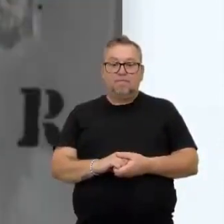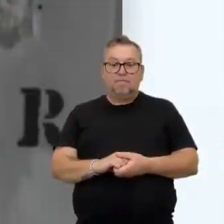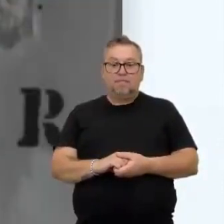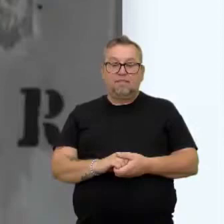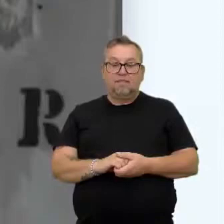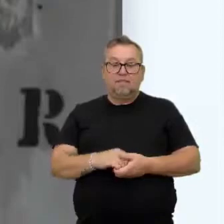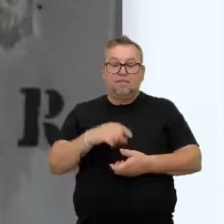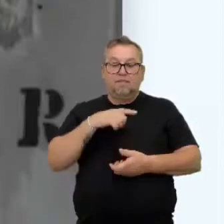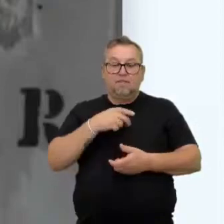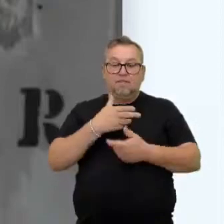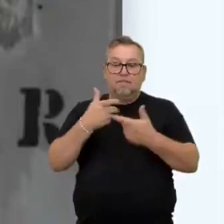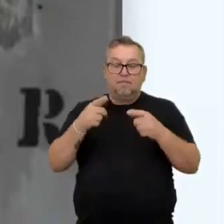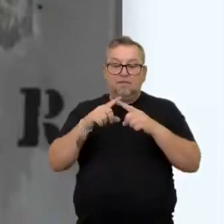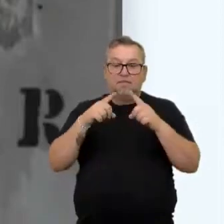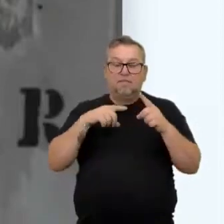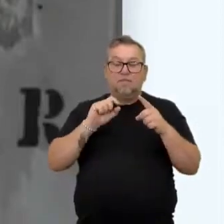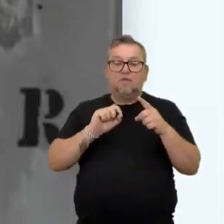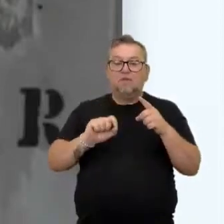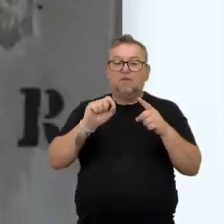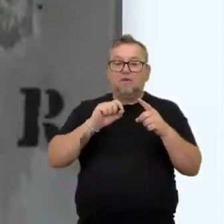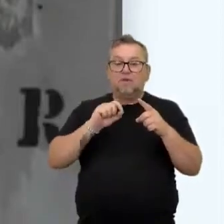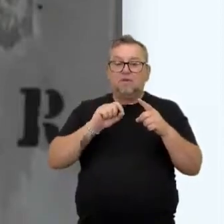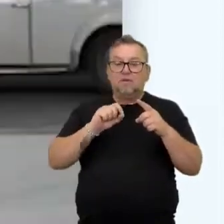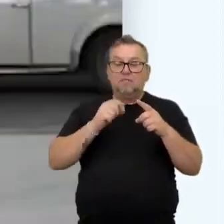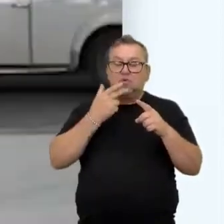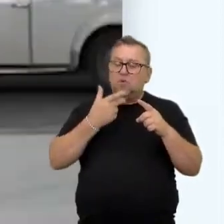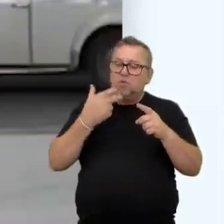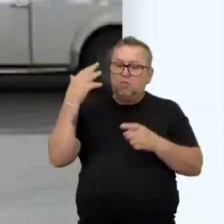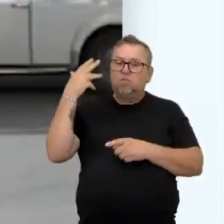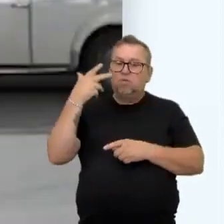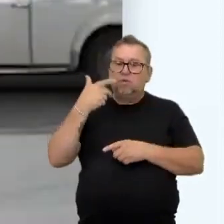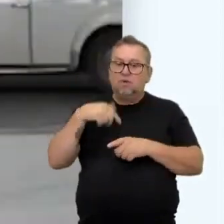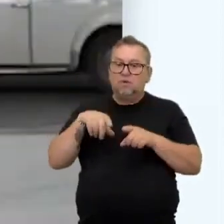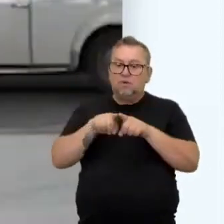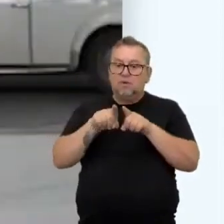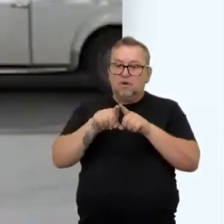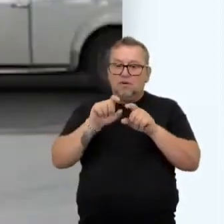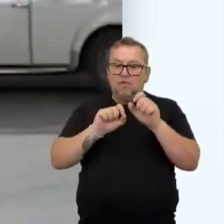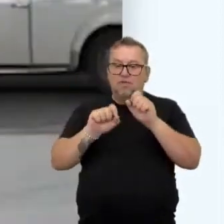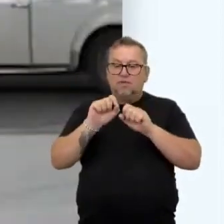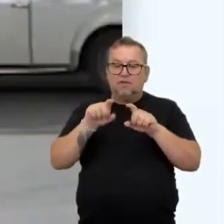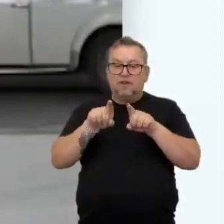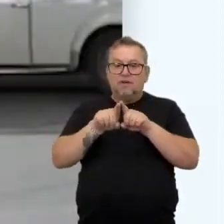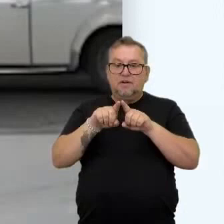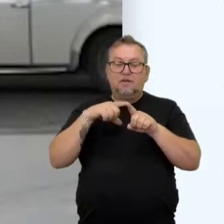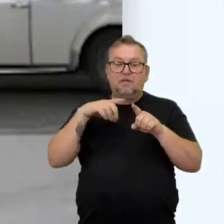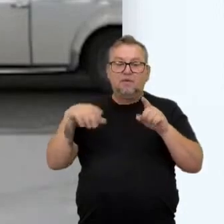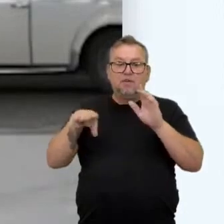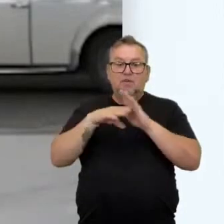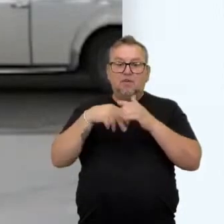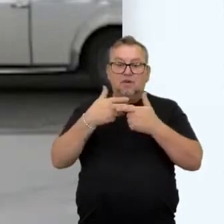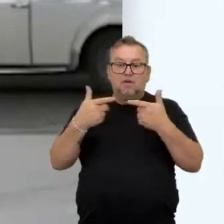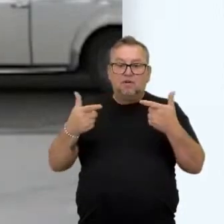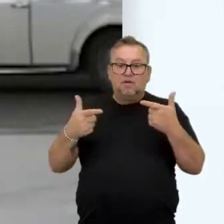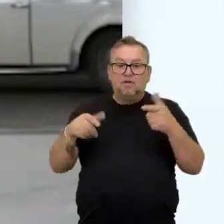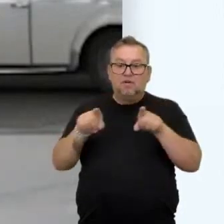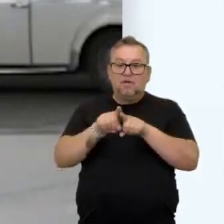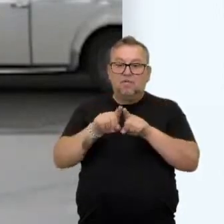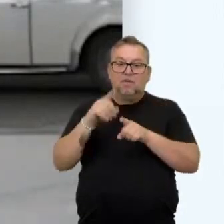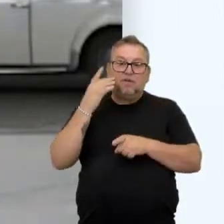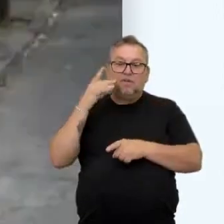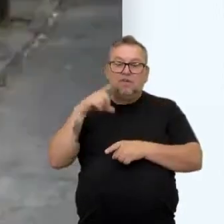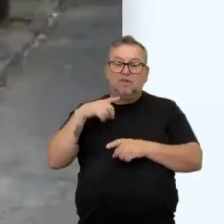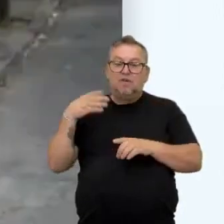né, a coisa da dinâmica da cidade tem um caráter que é bacana, porque na verdade a cidade engole todas as coisas que chegam nela, assim. E aí, a não ser que a